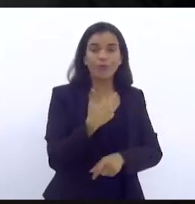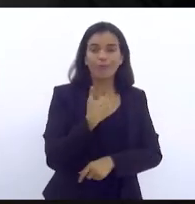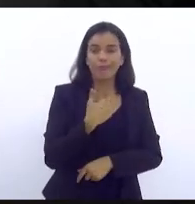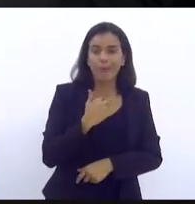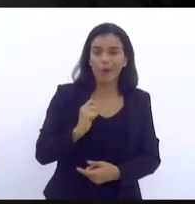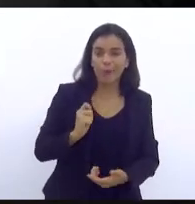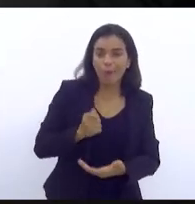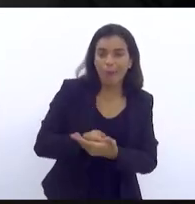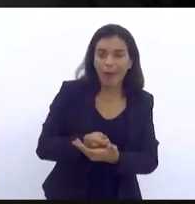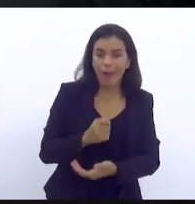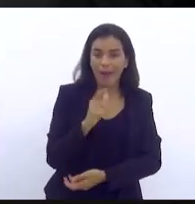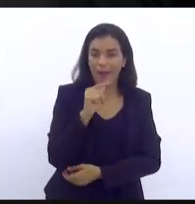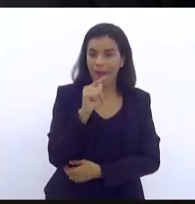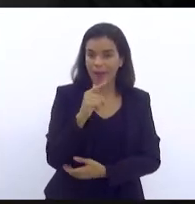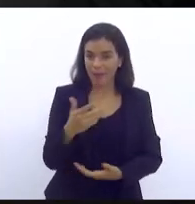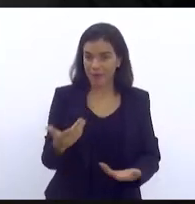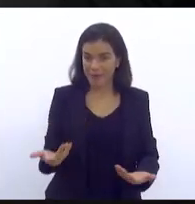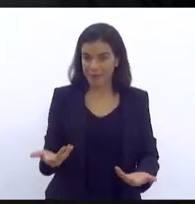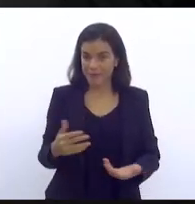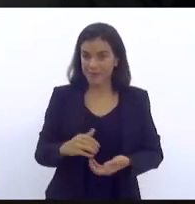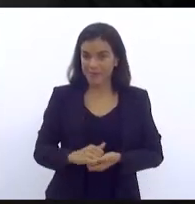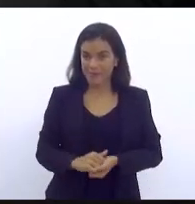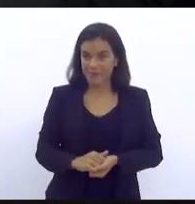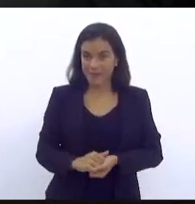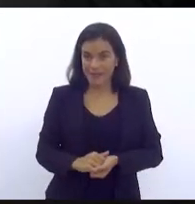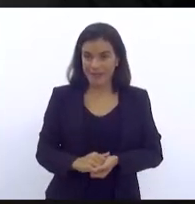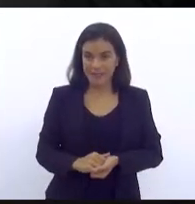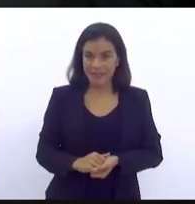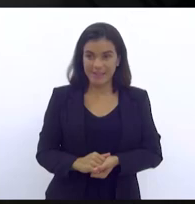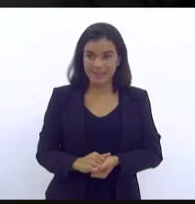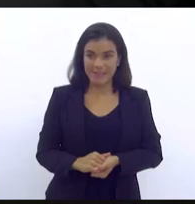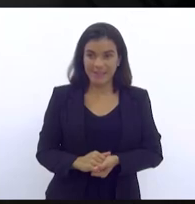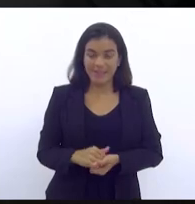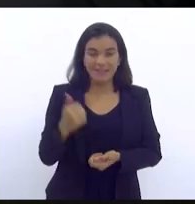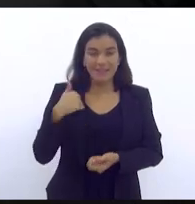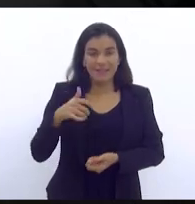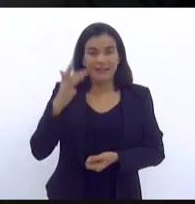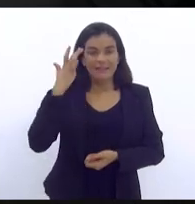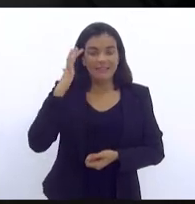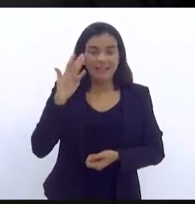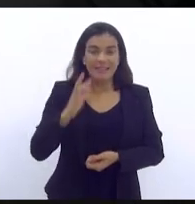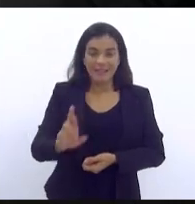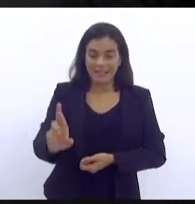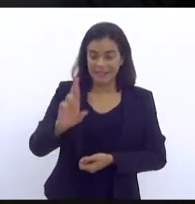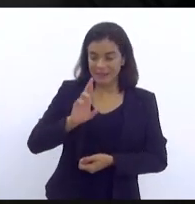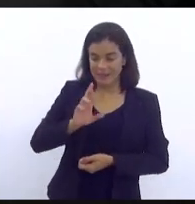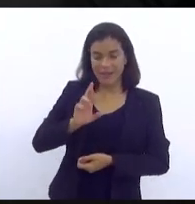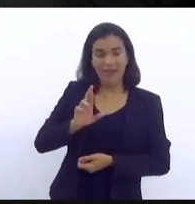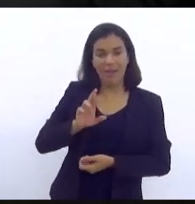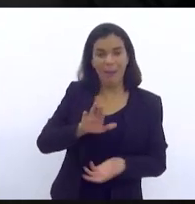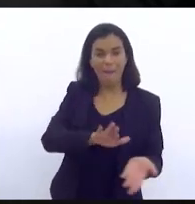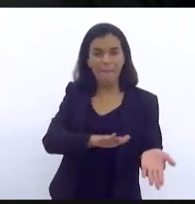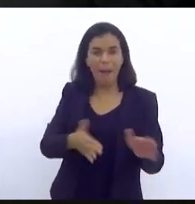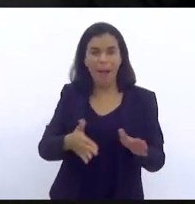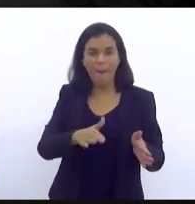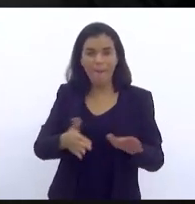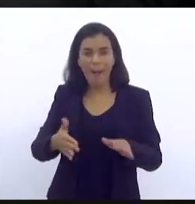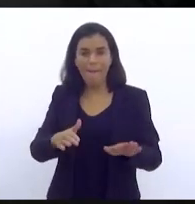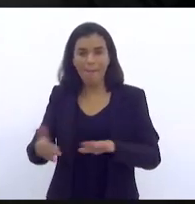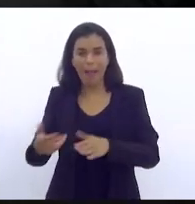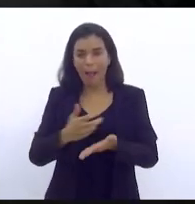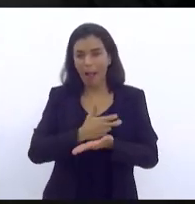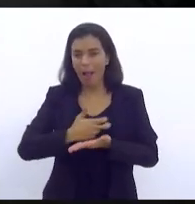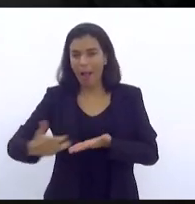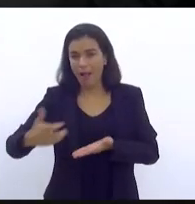pela água a gente vai achar que a resposta é a morte dessas pessoas a